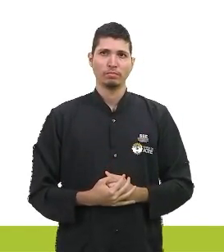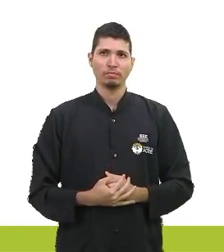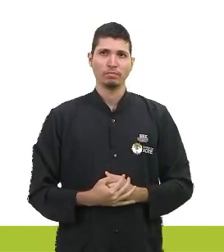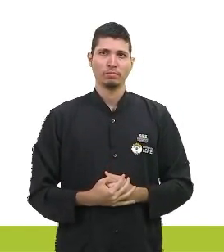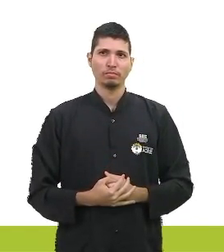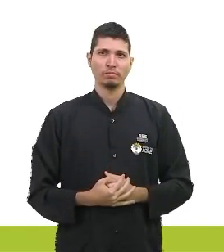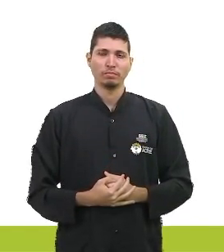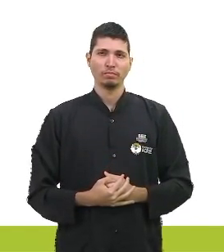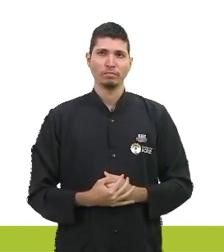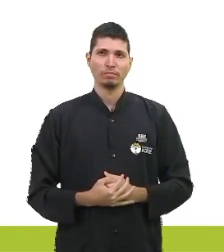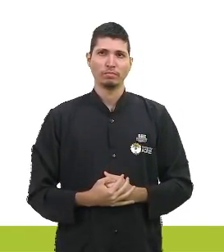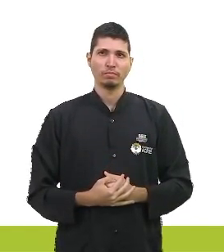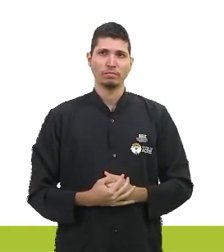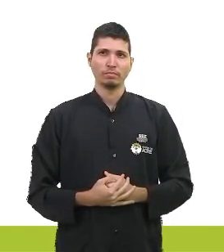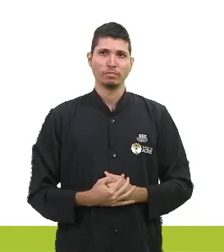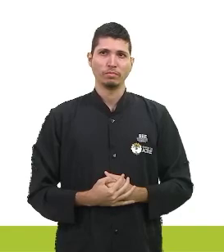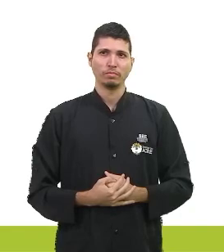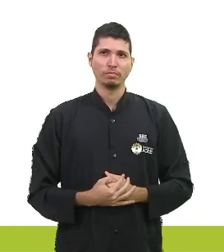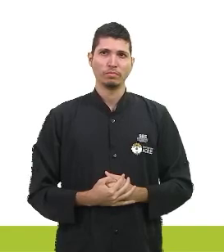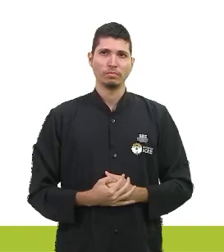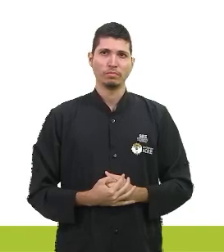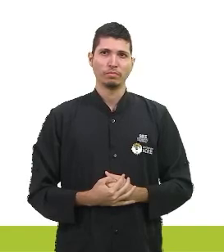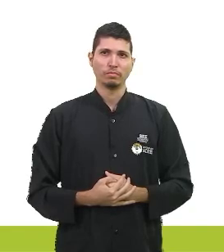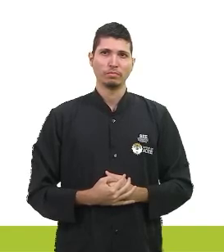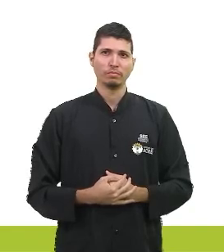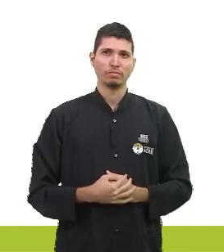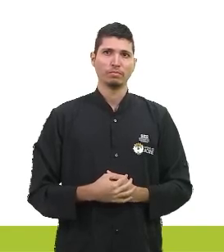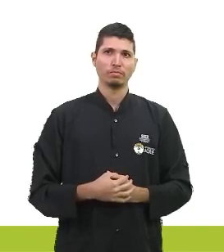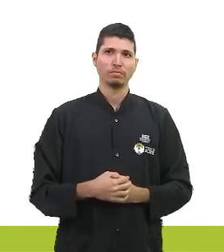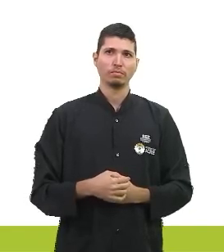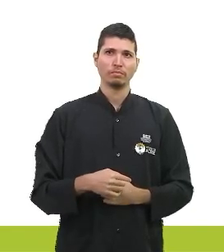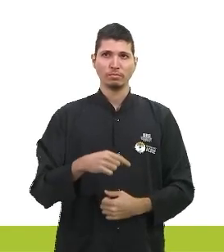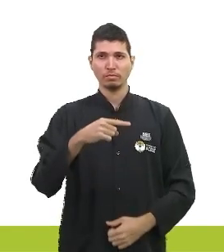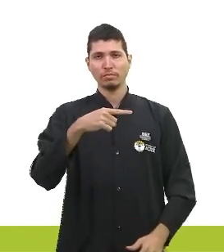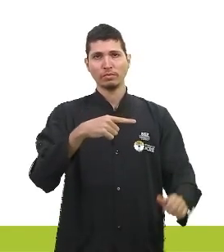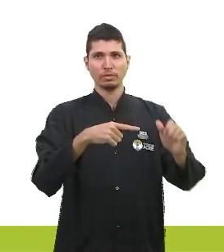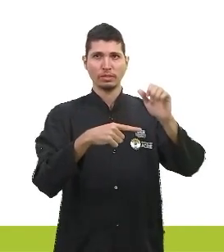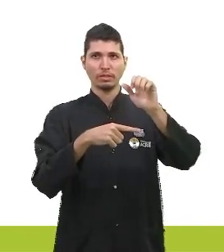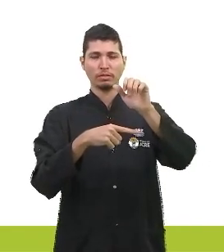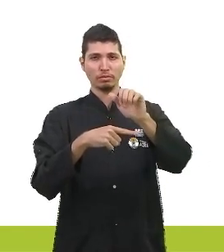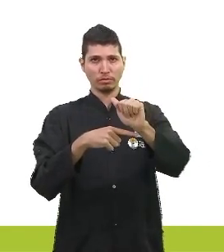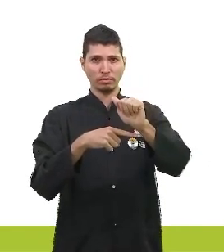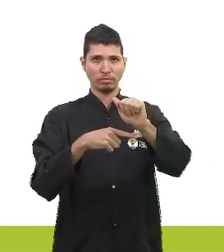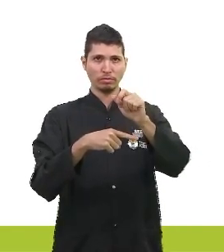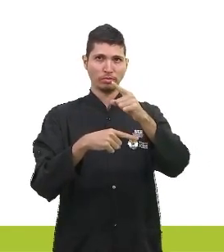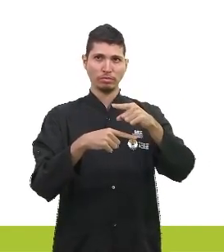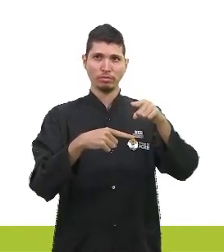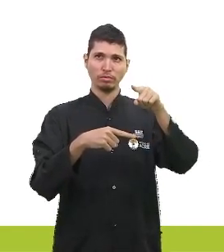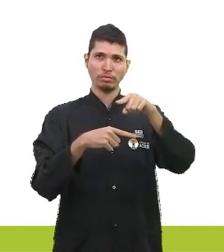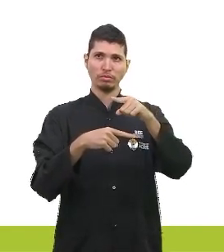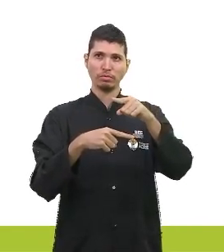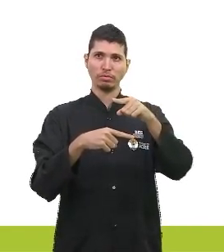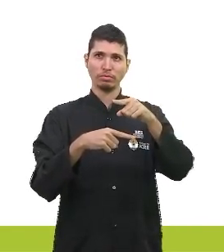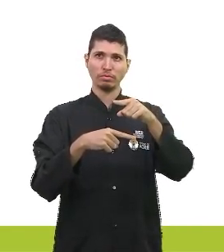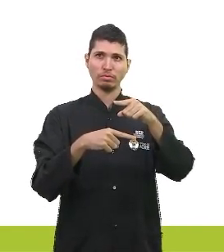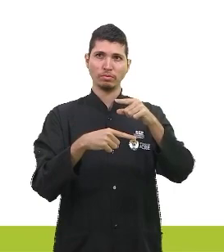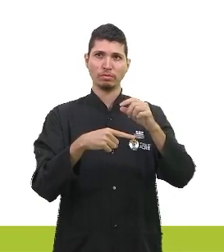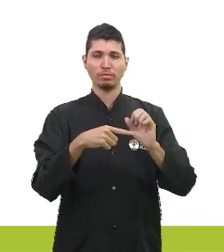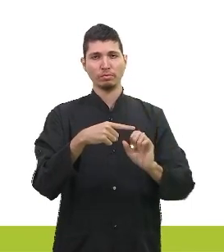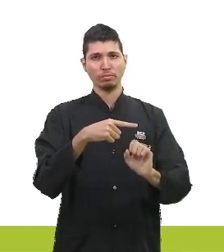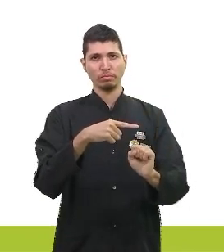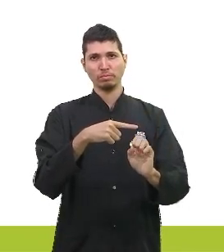A sobre alfa é igual a B sobre seno de beta, que é igual a C sobre seno de